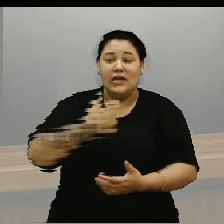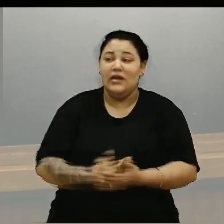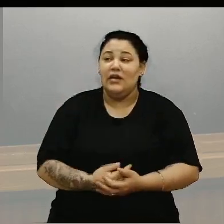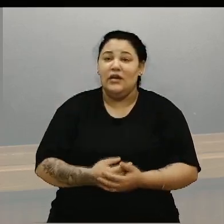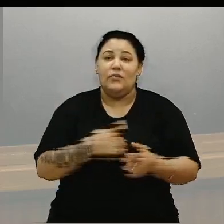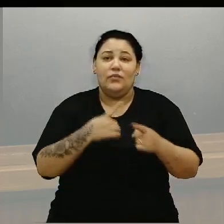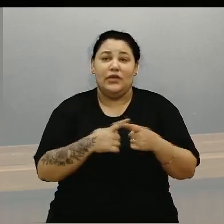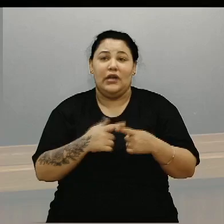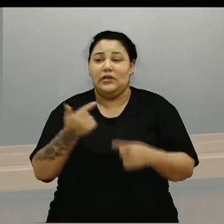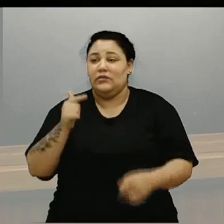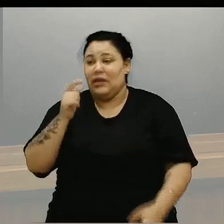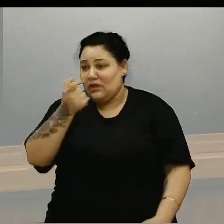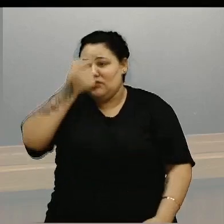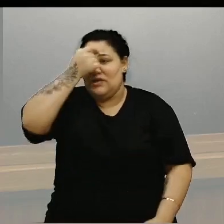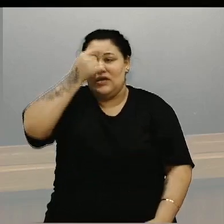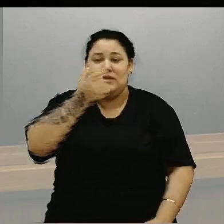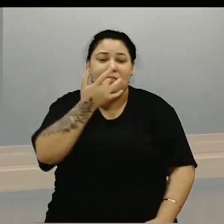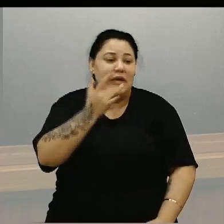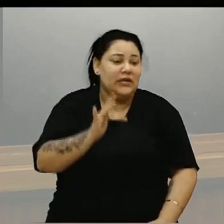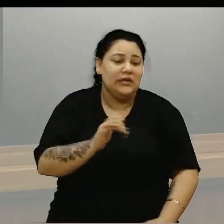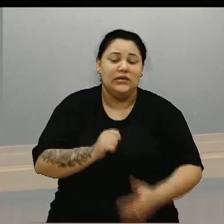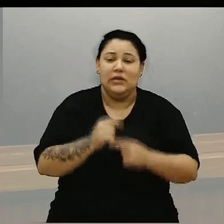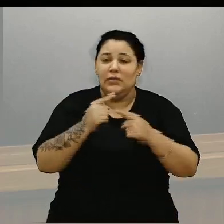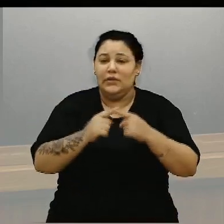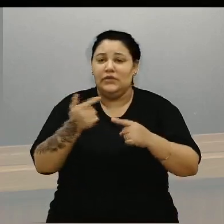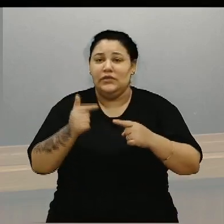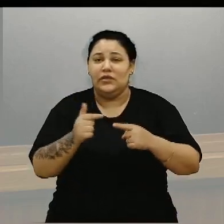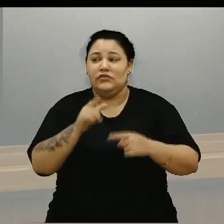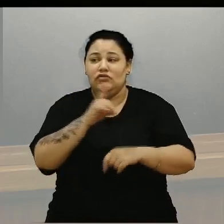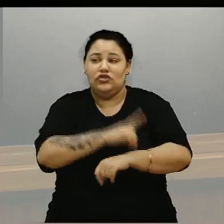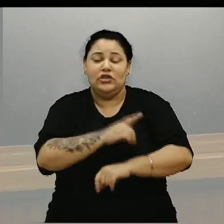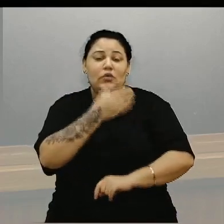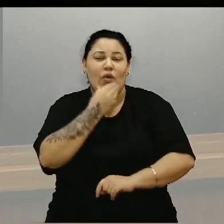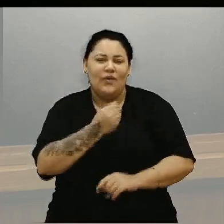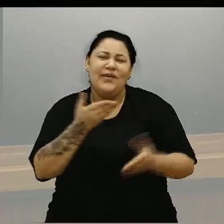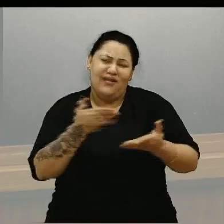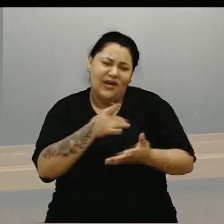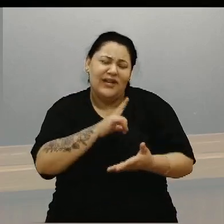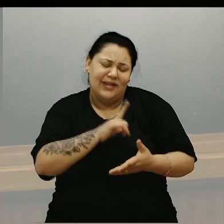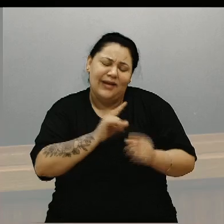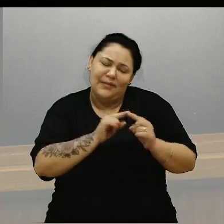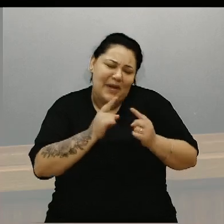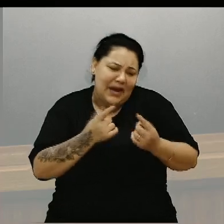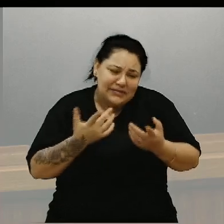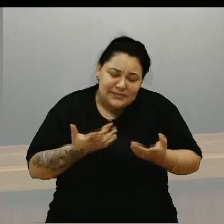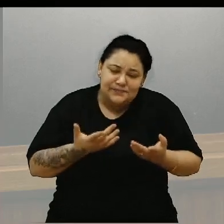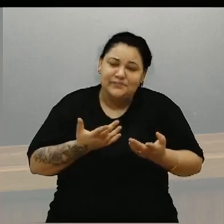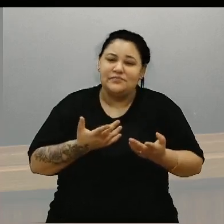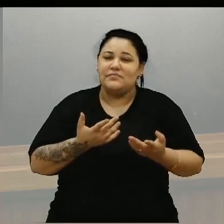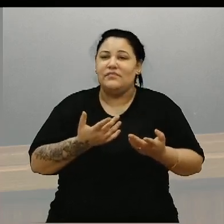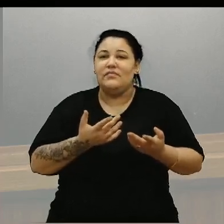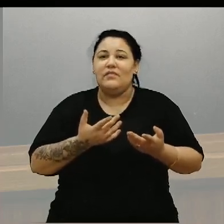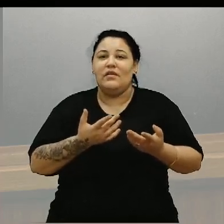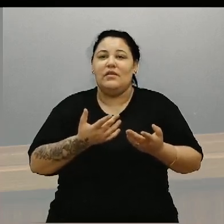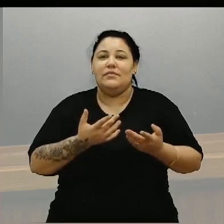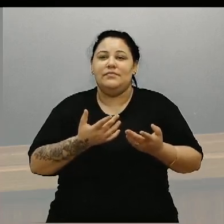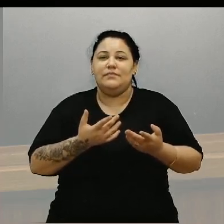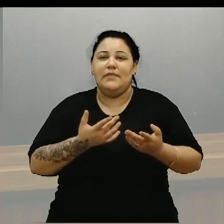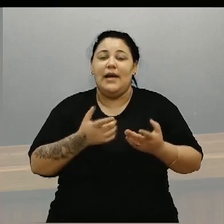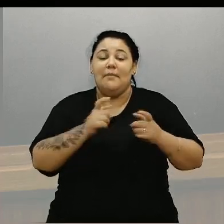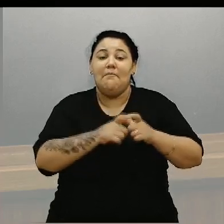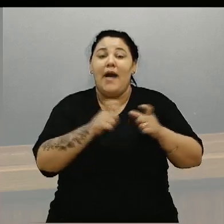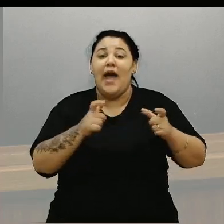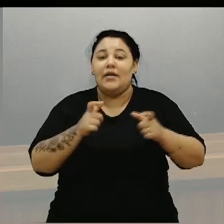consciência branca, por que não tem o dia do homem, agora até inventaram, né? Mas, enfim, são aquelas